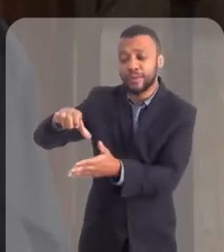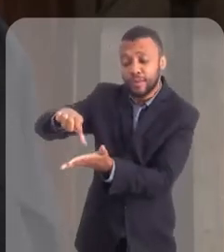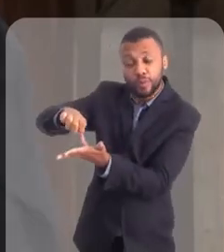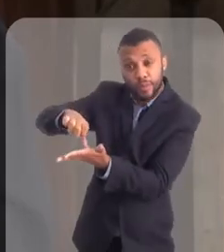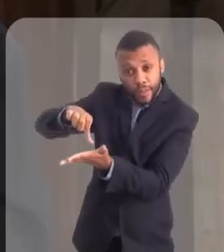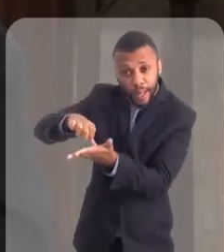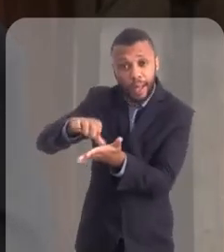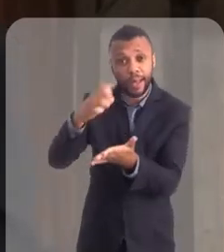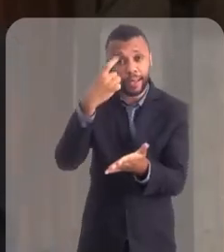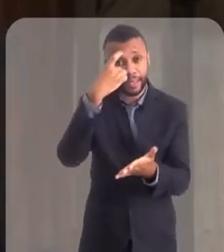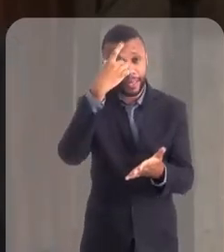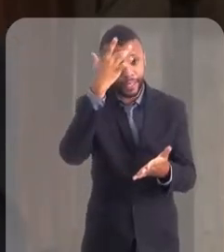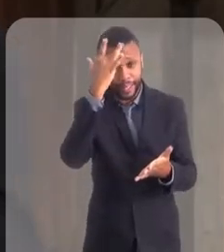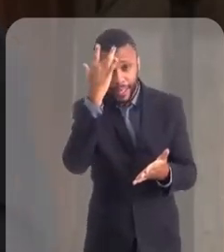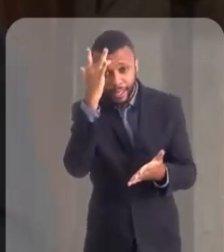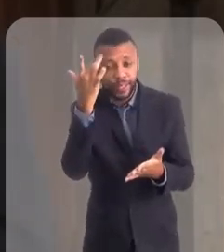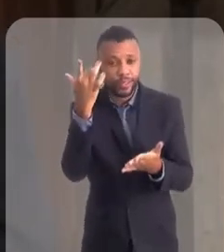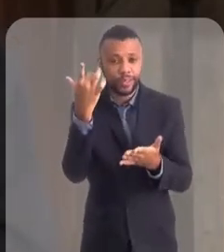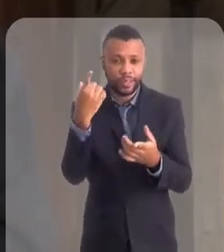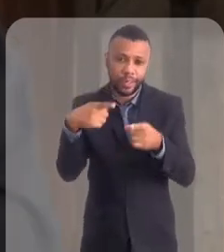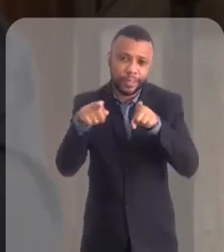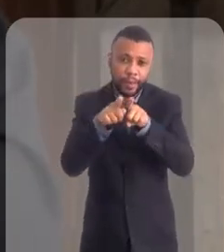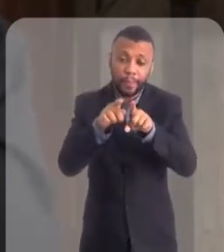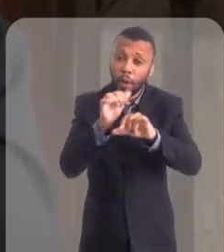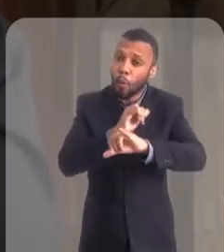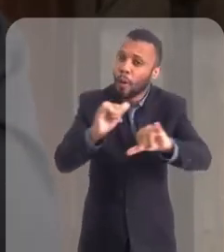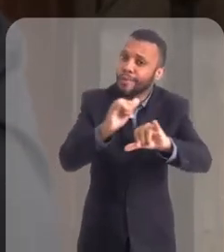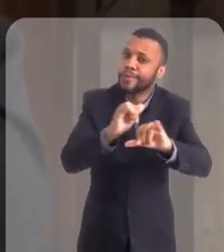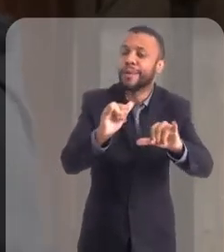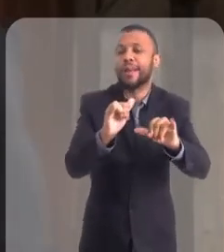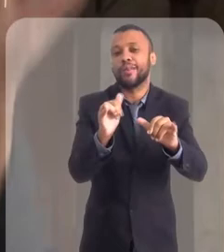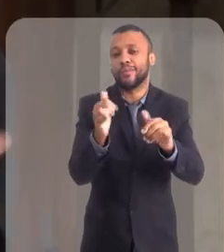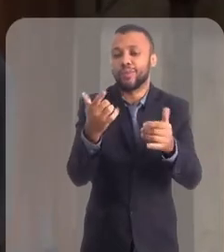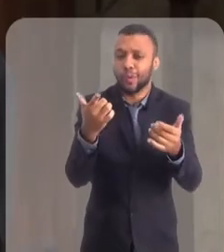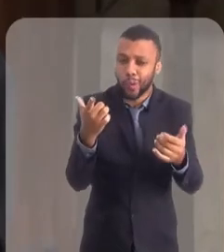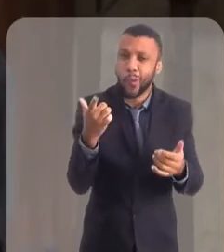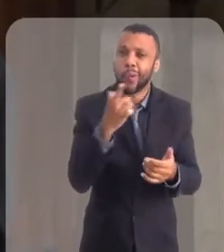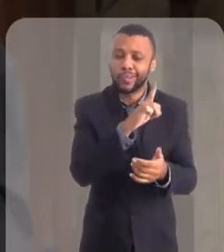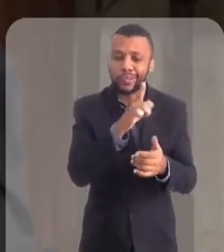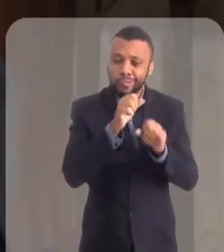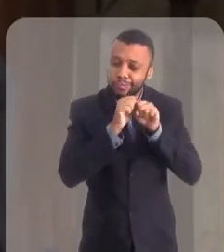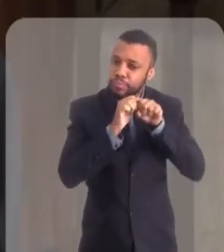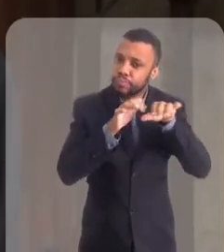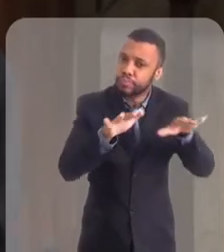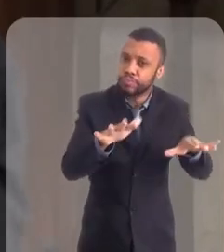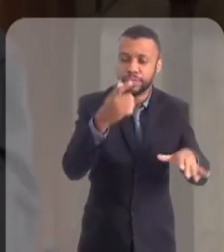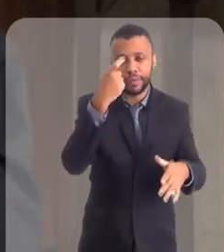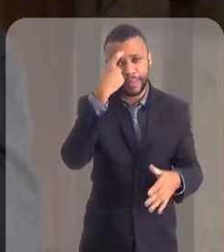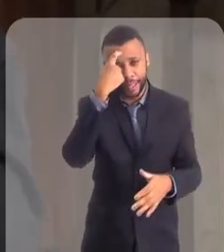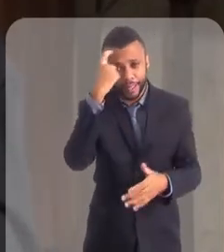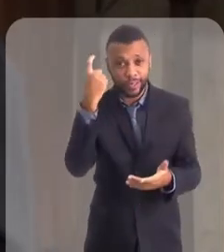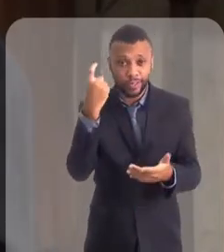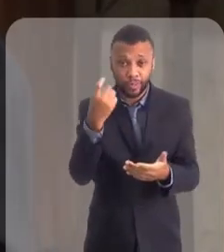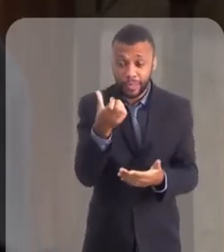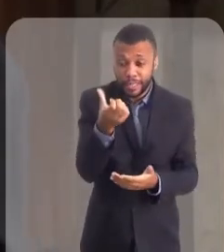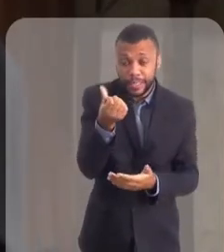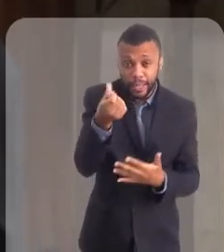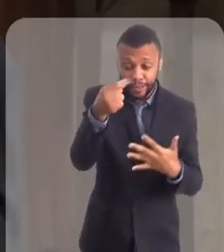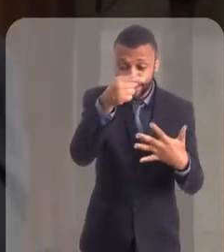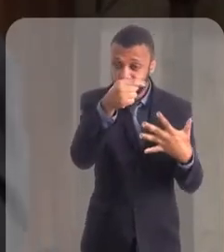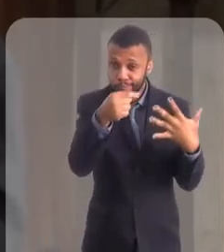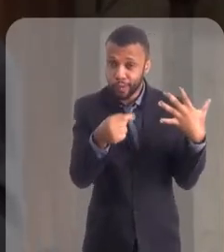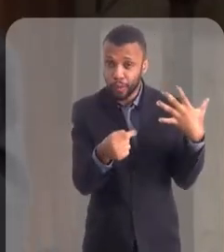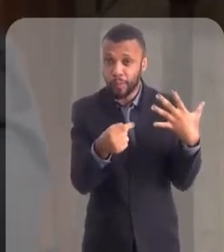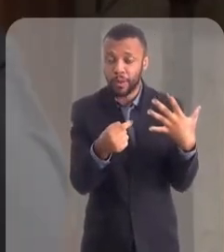o Iraque e também na Índia, porque o evangelho também chegou à Índia. Então, são seis formas diferentes de cultuar a Deus da Igreja